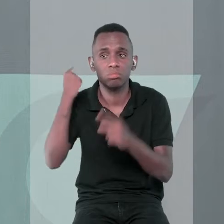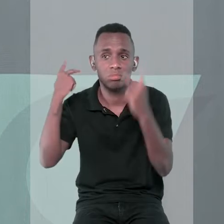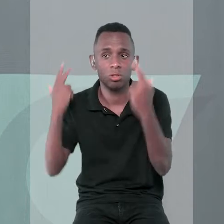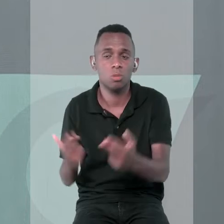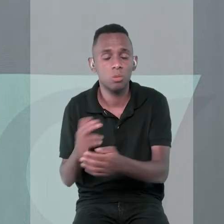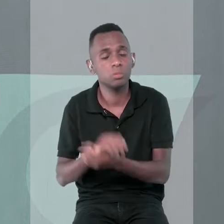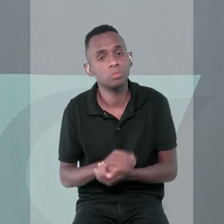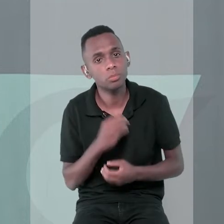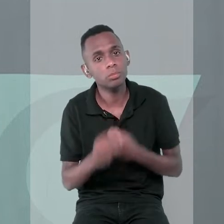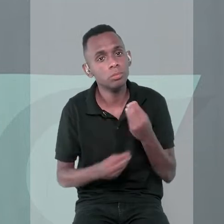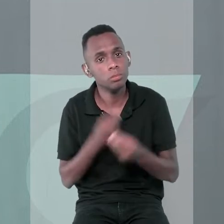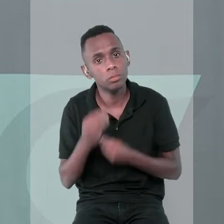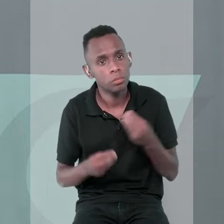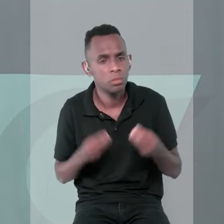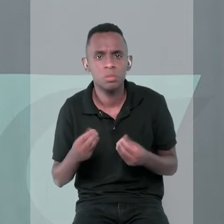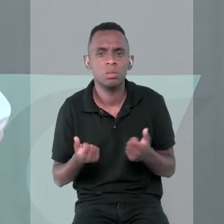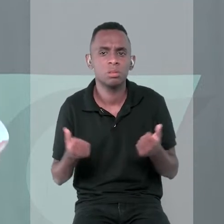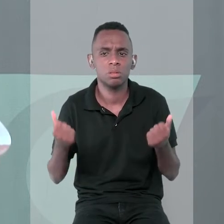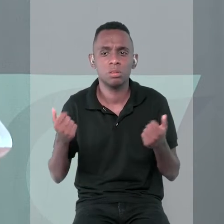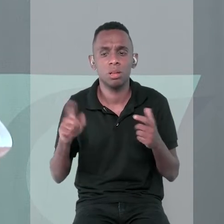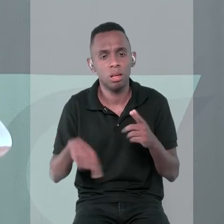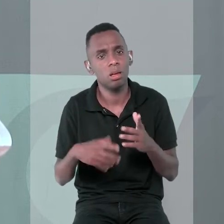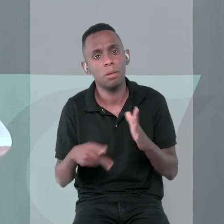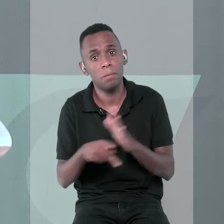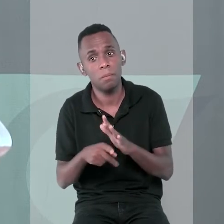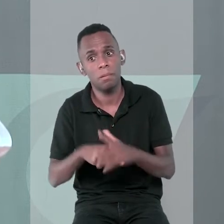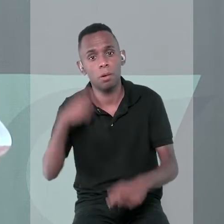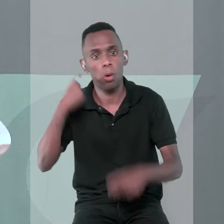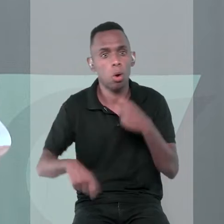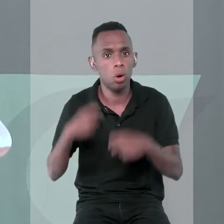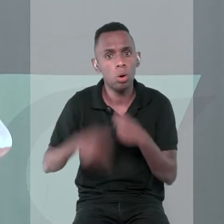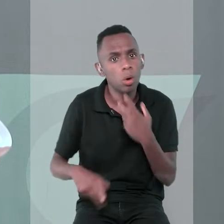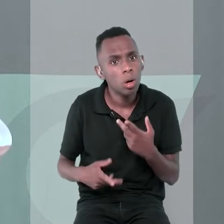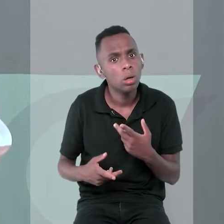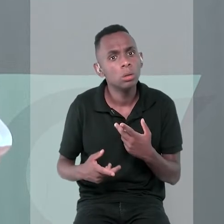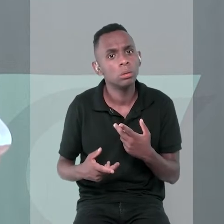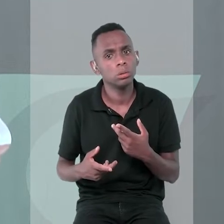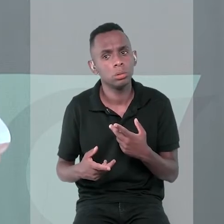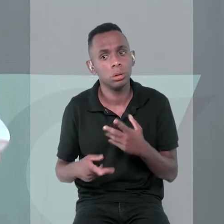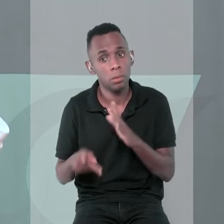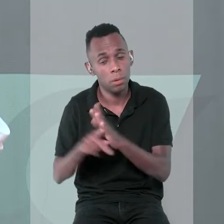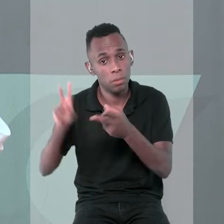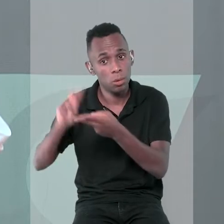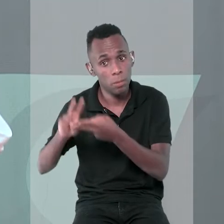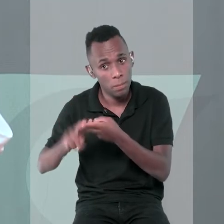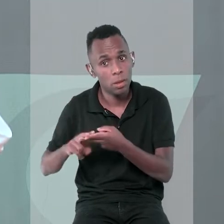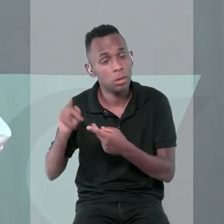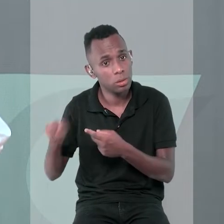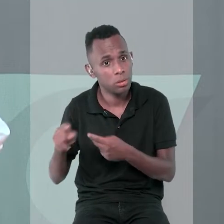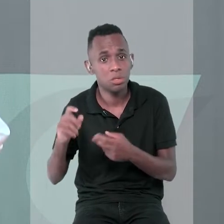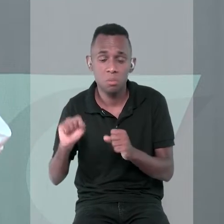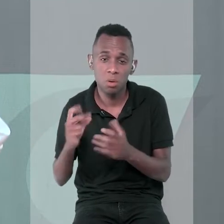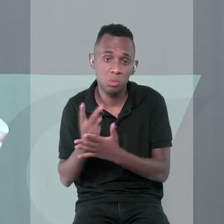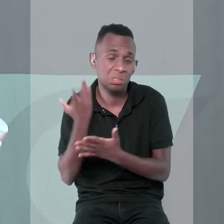passou, né? Com o risco de ser estuprada pelos próprios carcereiros, se não foi, né? Então, é